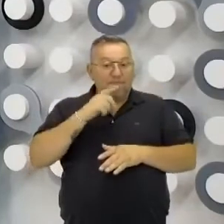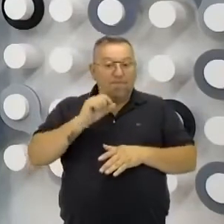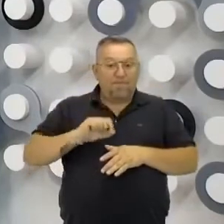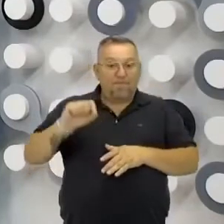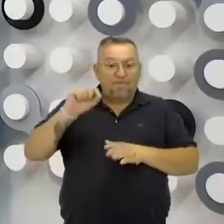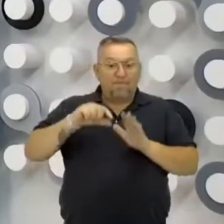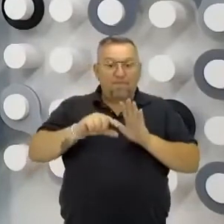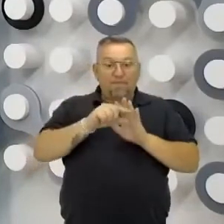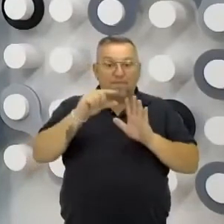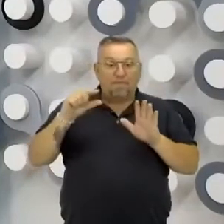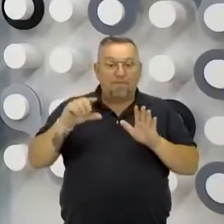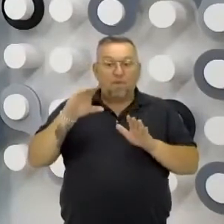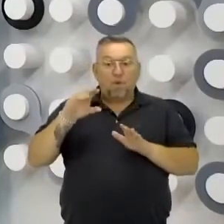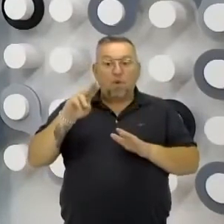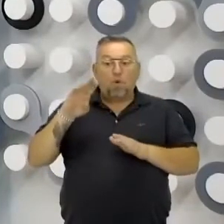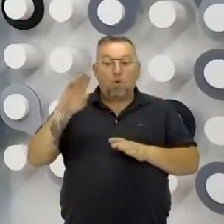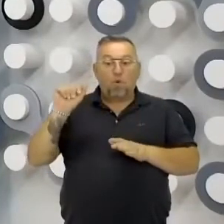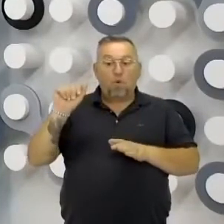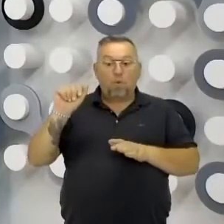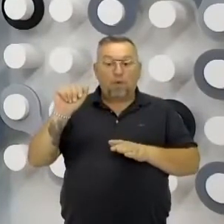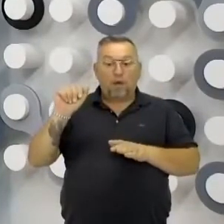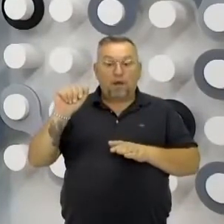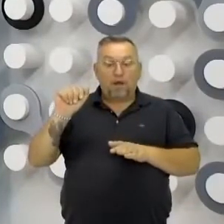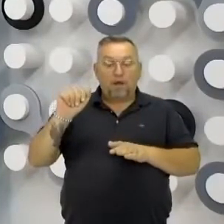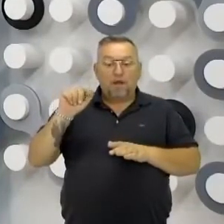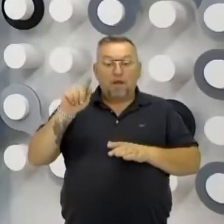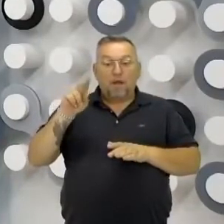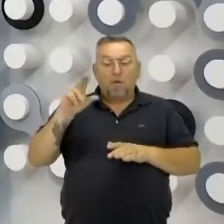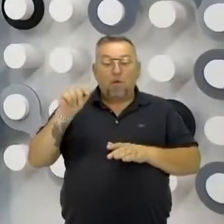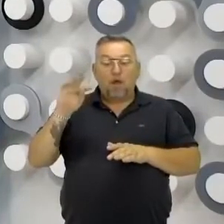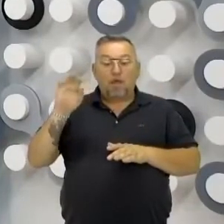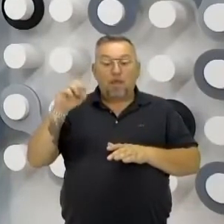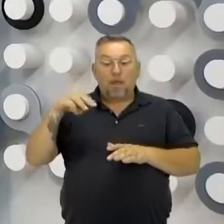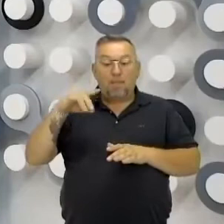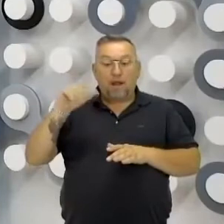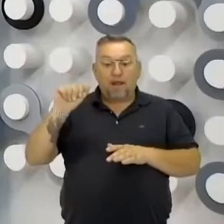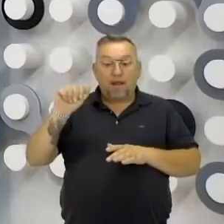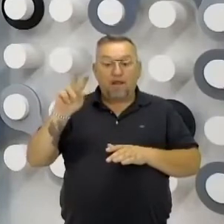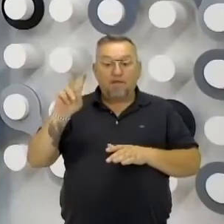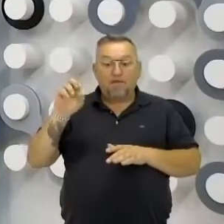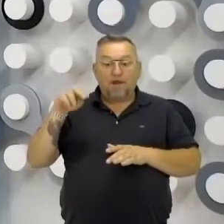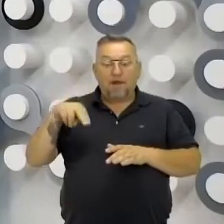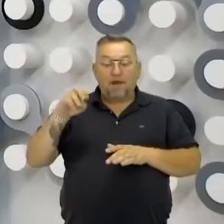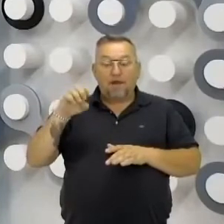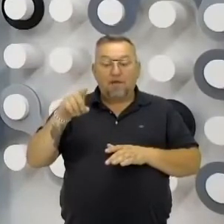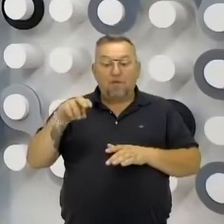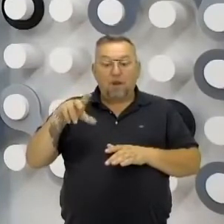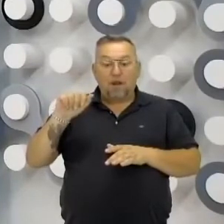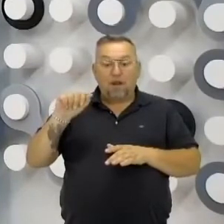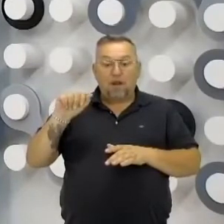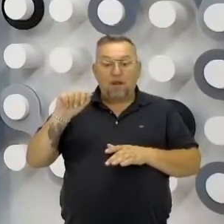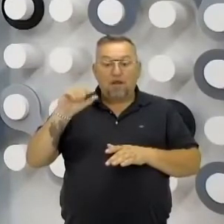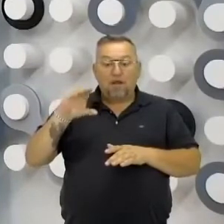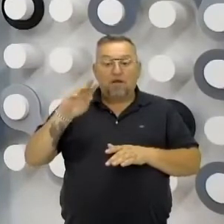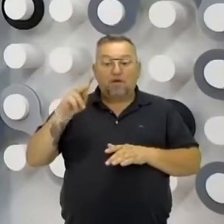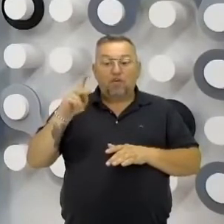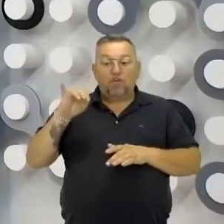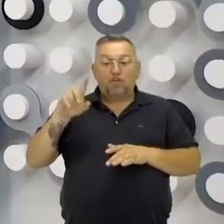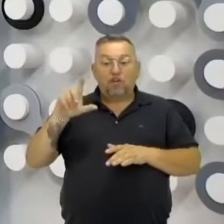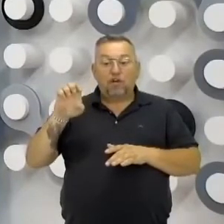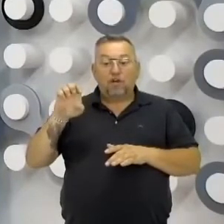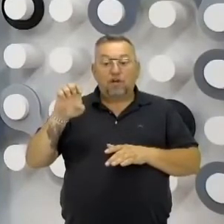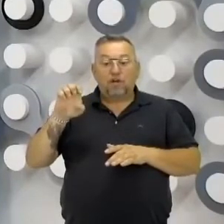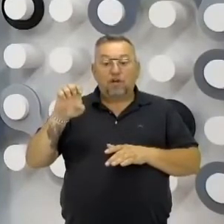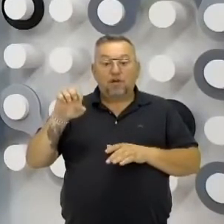a Capitania Geral de Cuba, Capitania Geral da Guatemala, Venezuela, do Chile. O